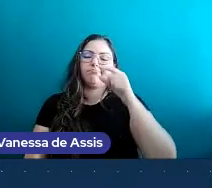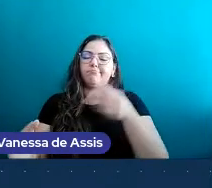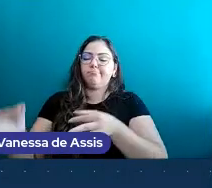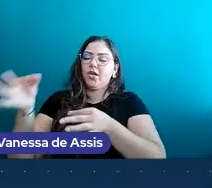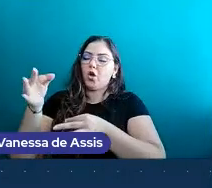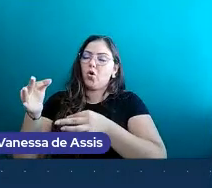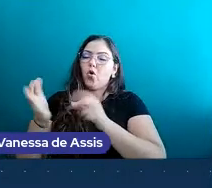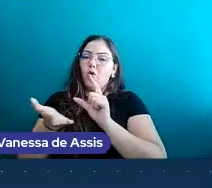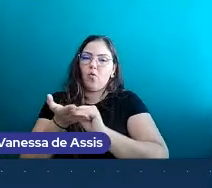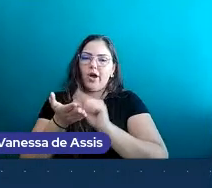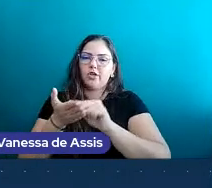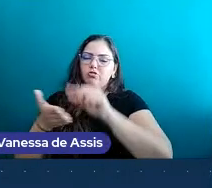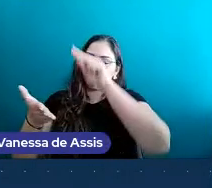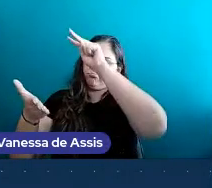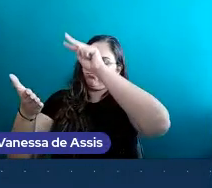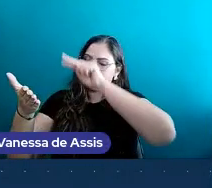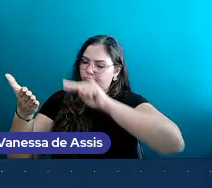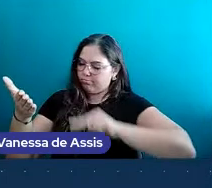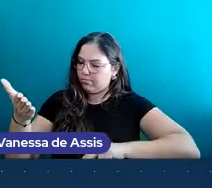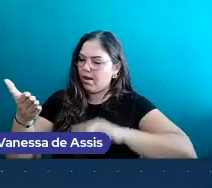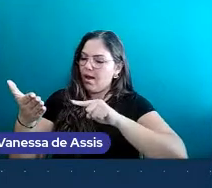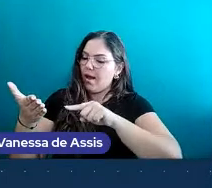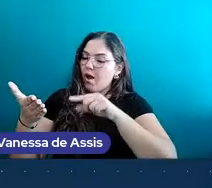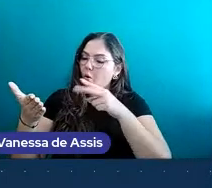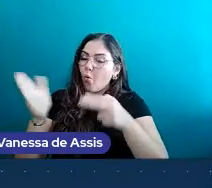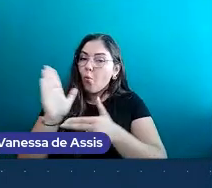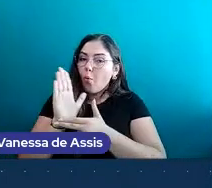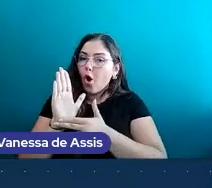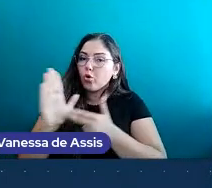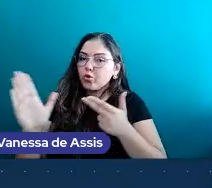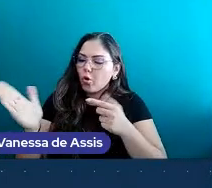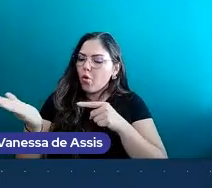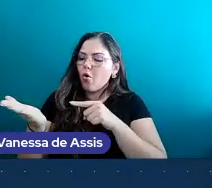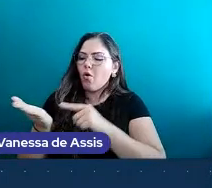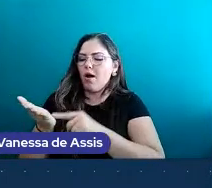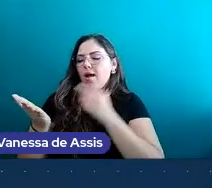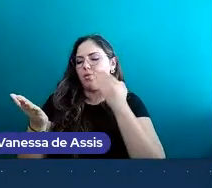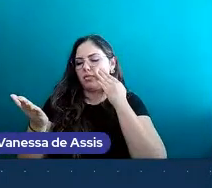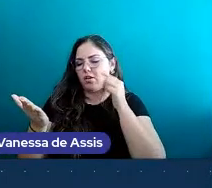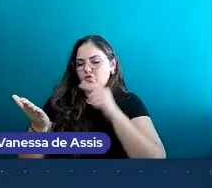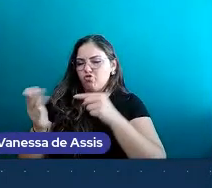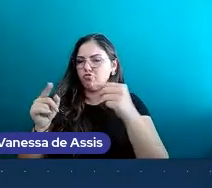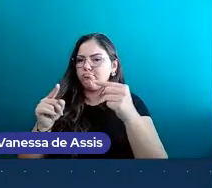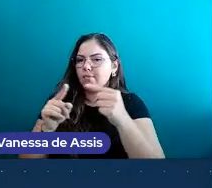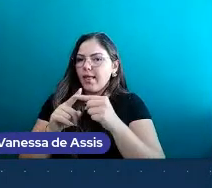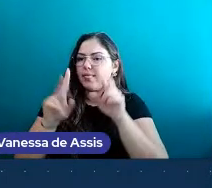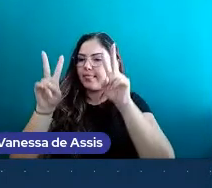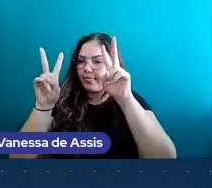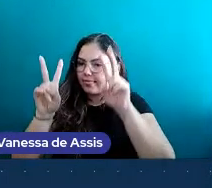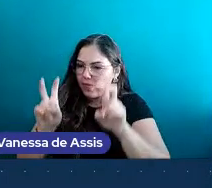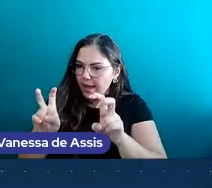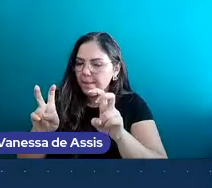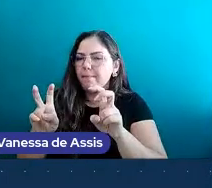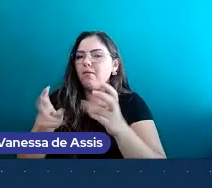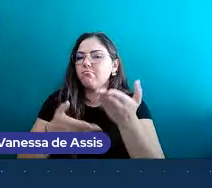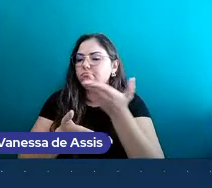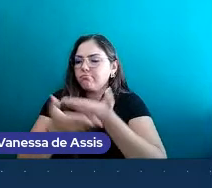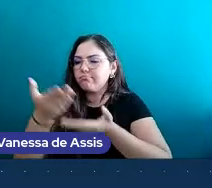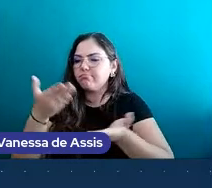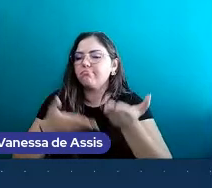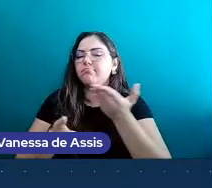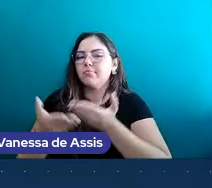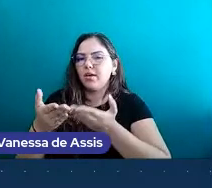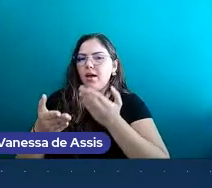caso, né, o Jean. O Jean tem tal envolvimento com o tema, logo, perpassa esses resultados por